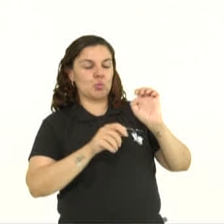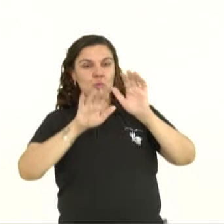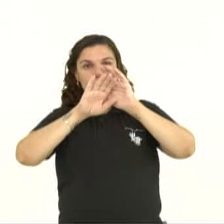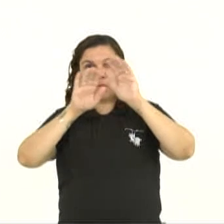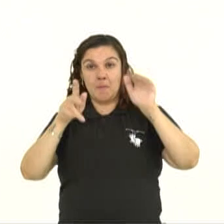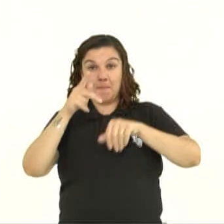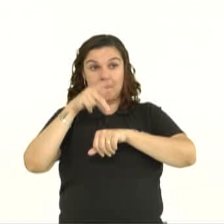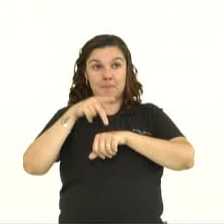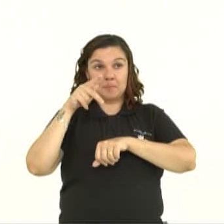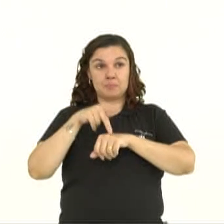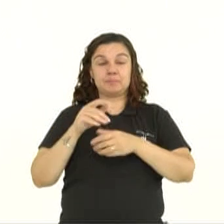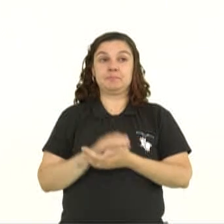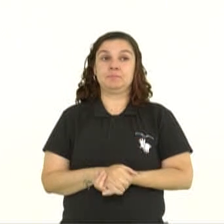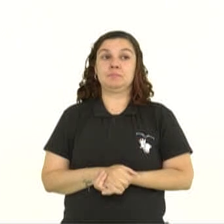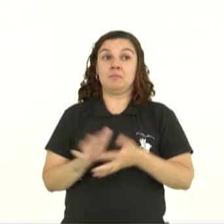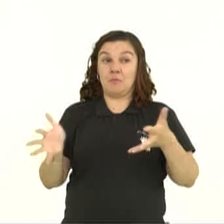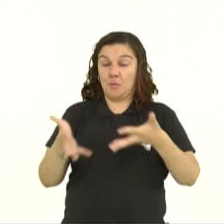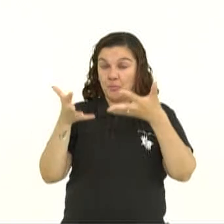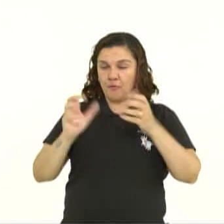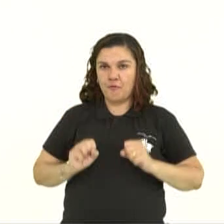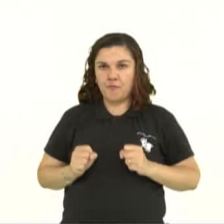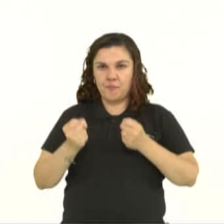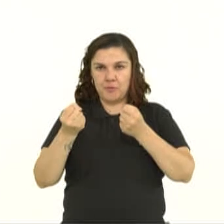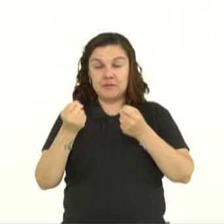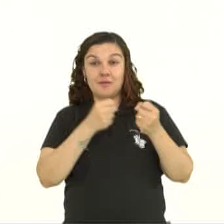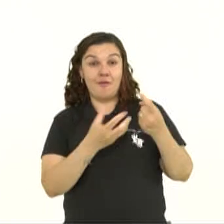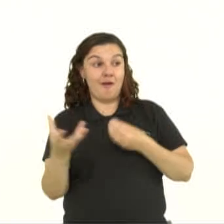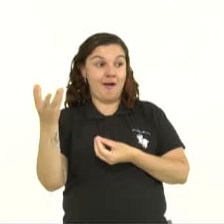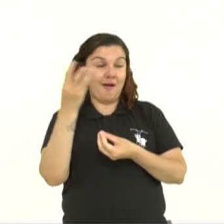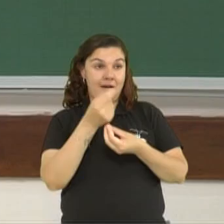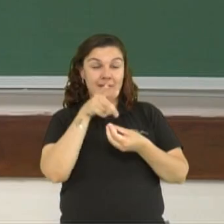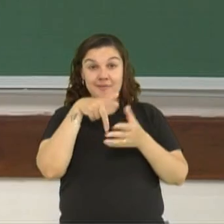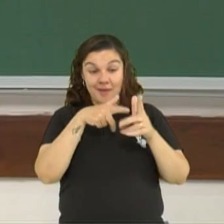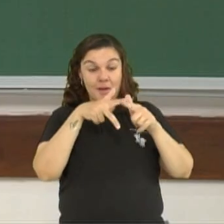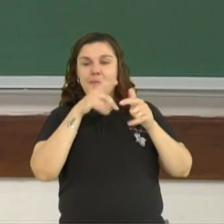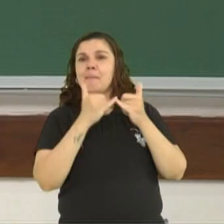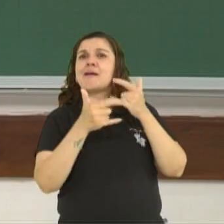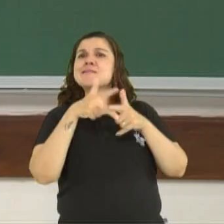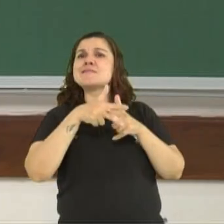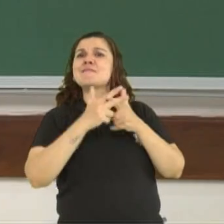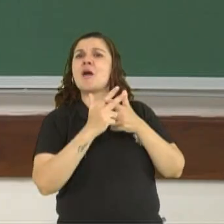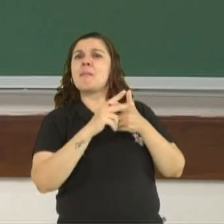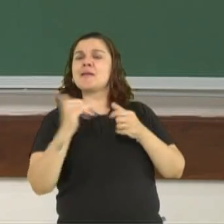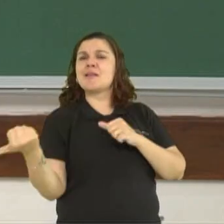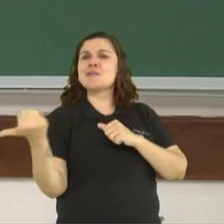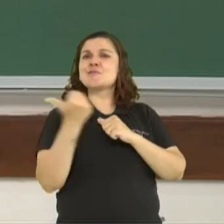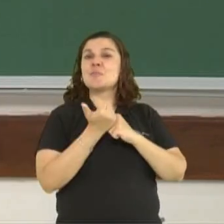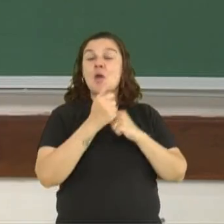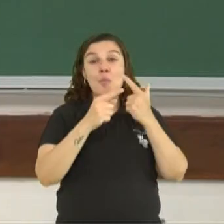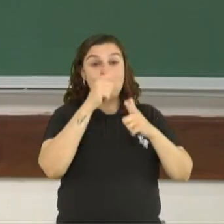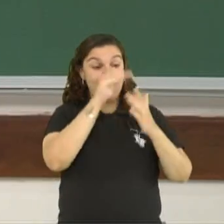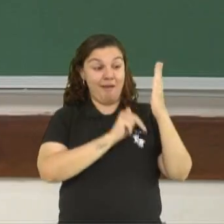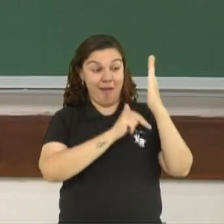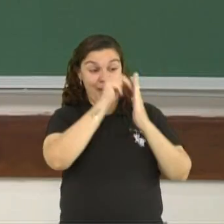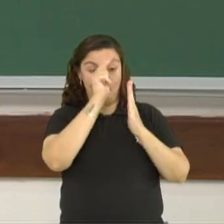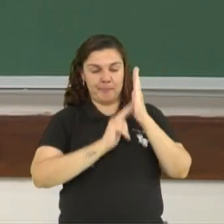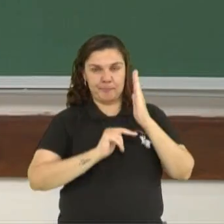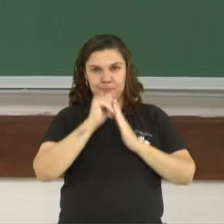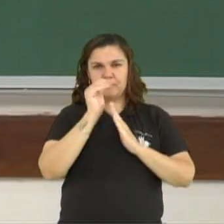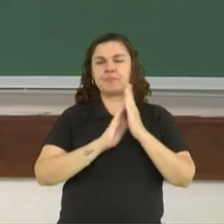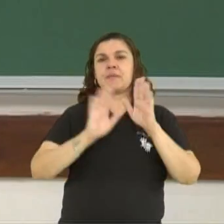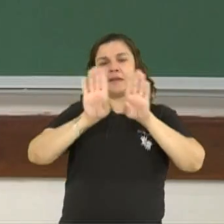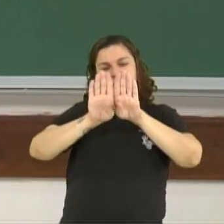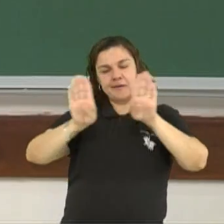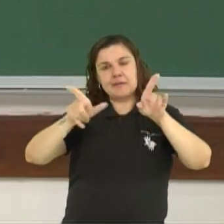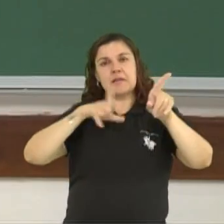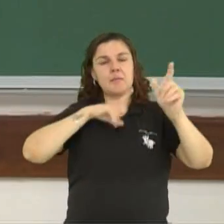produção, prosperidade e força atual. A arte era usada como ferramenta, aquilo que já falei. Então, uma coisa bem importante que, além da pintura, sim, que era feita em superfície,